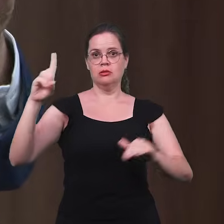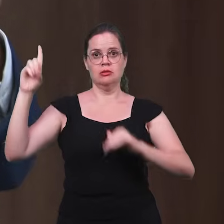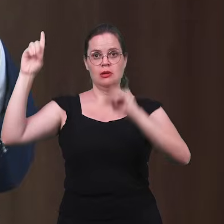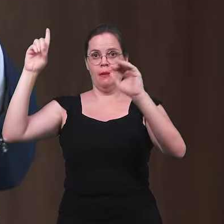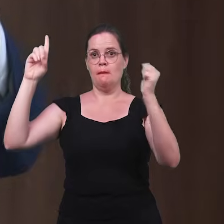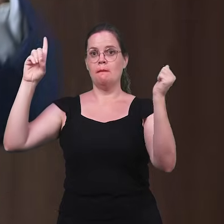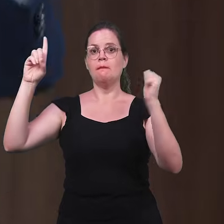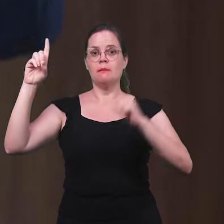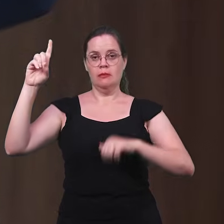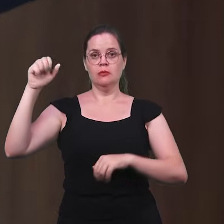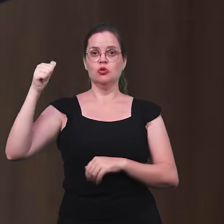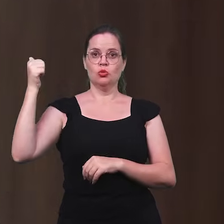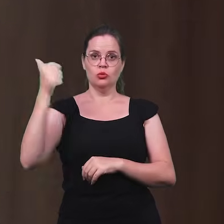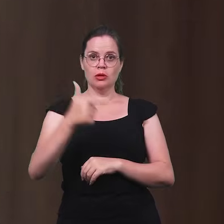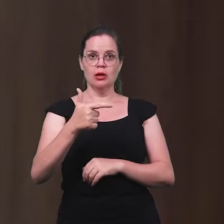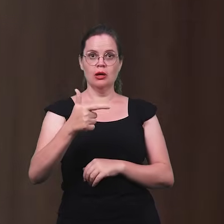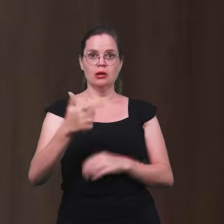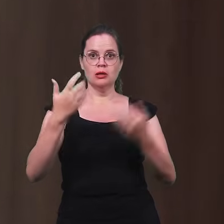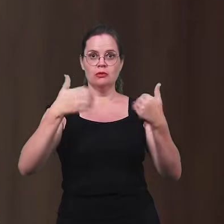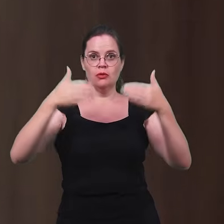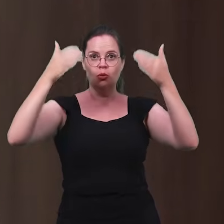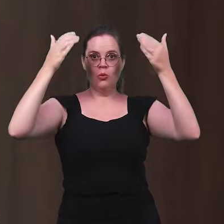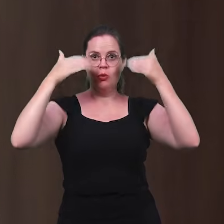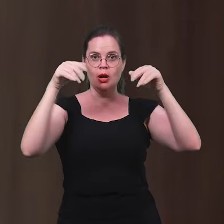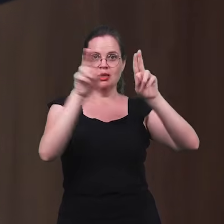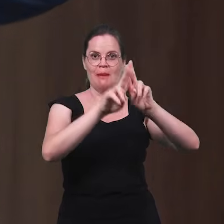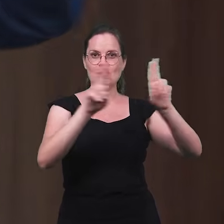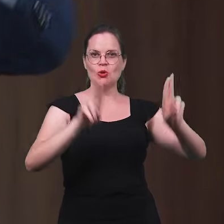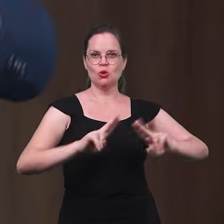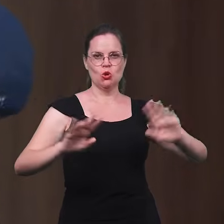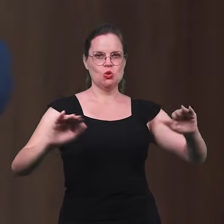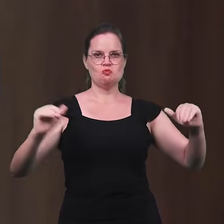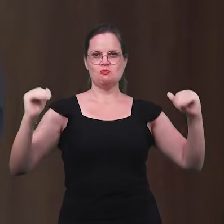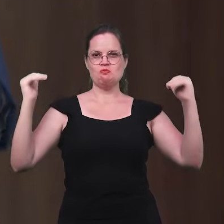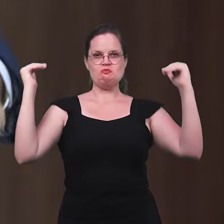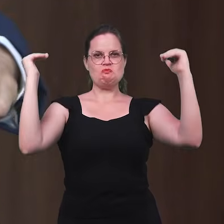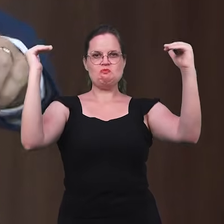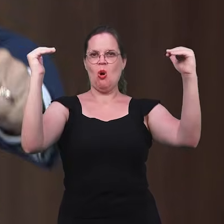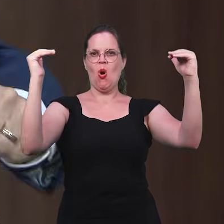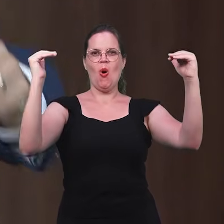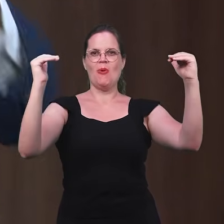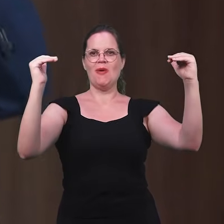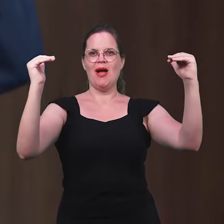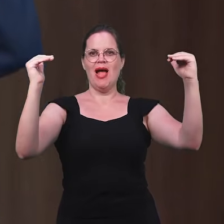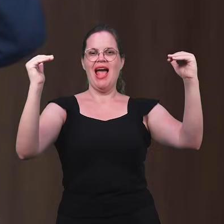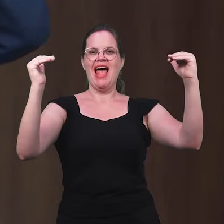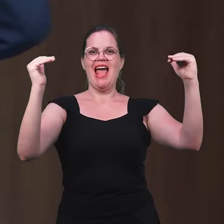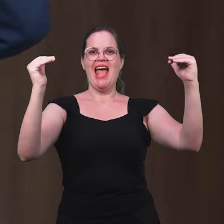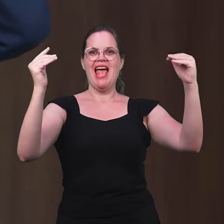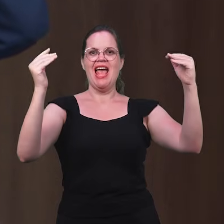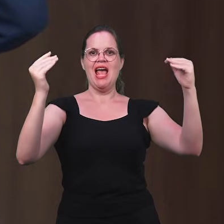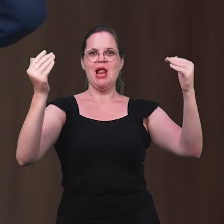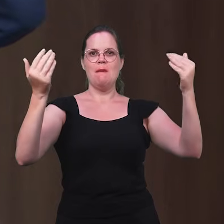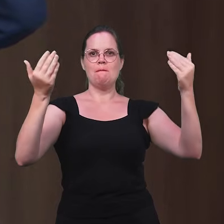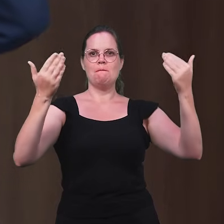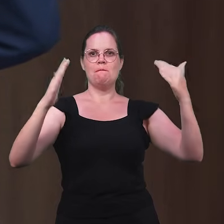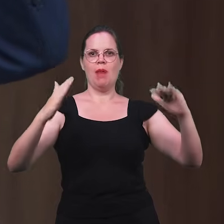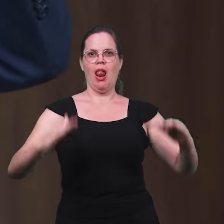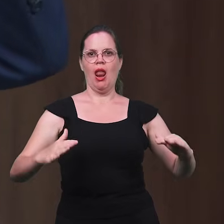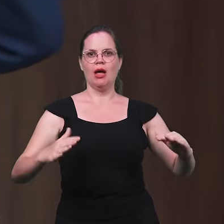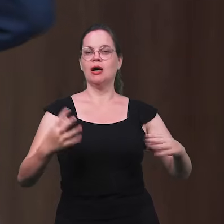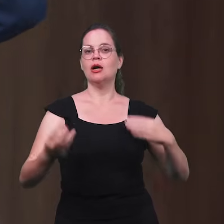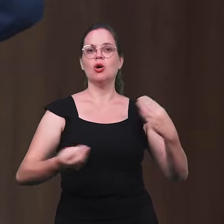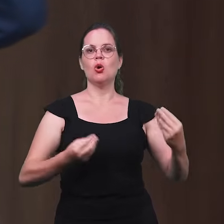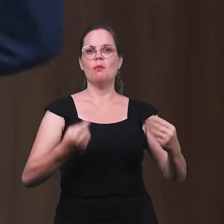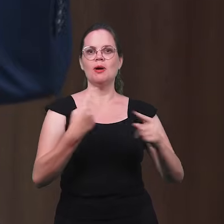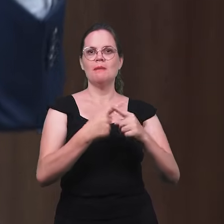poder sobre tudo, tirou o rei do seu alto lugar e fez ele viver como um animal, perdeu o